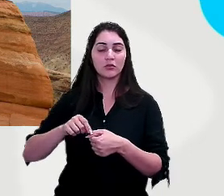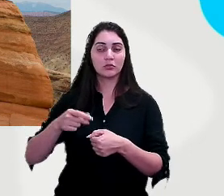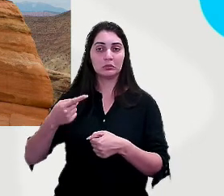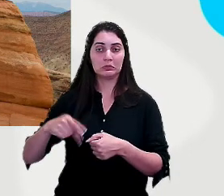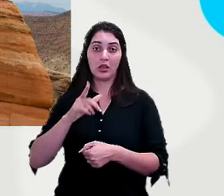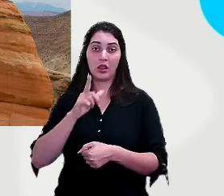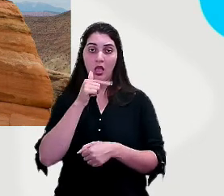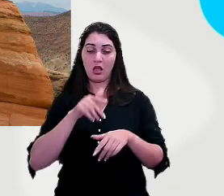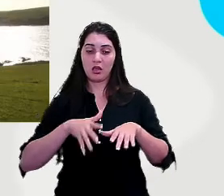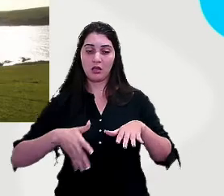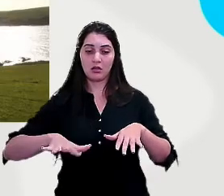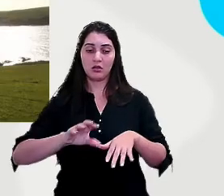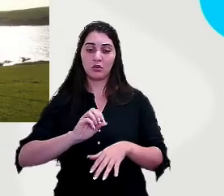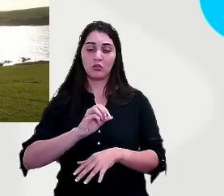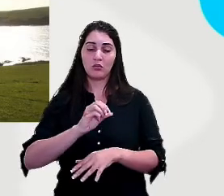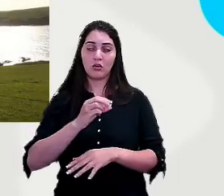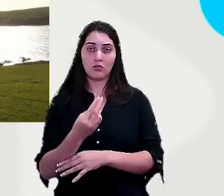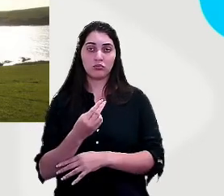vento.